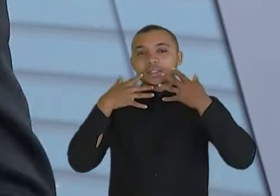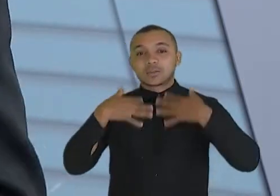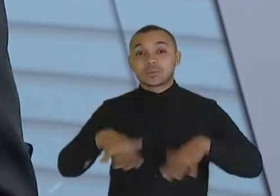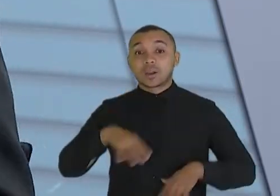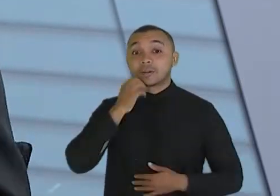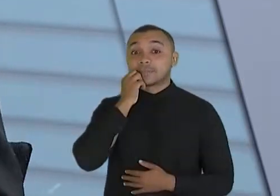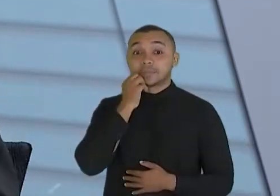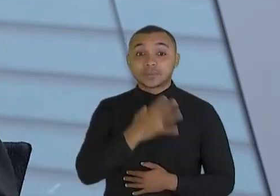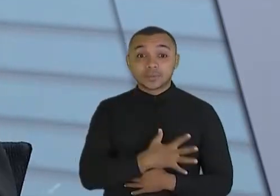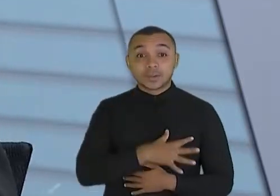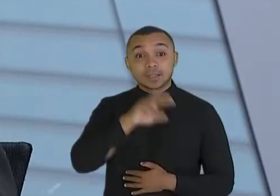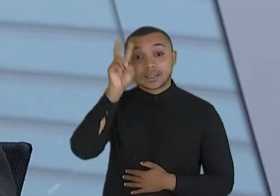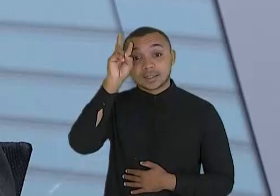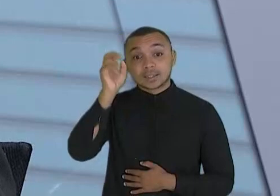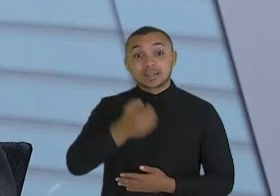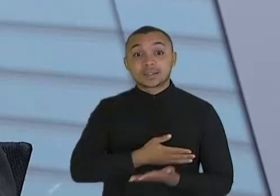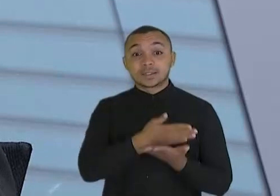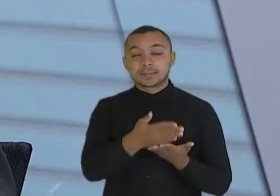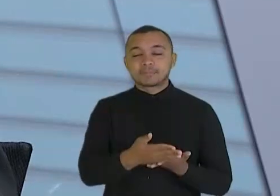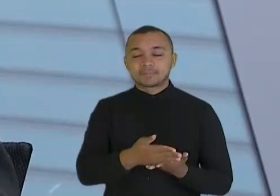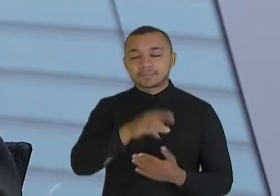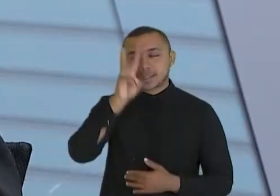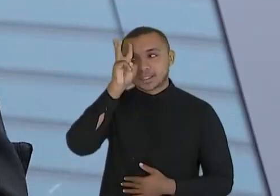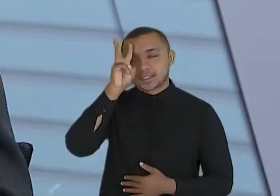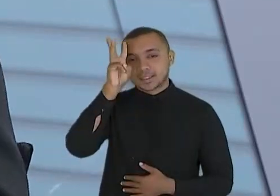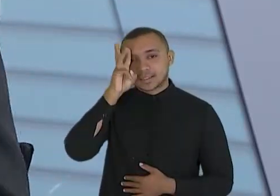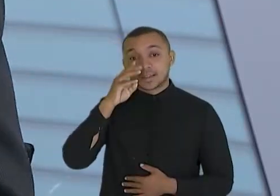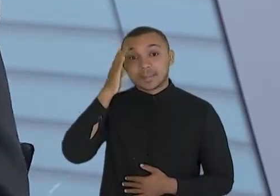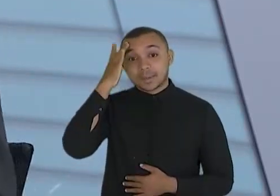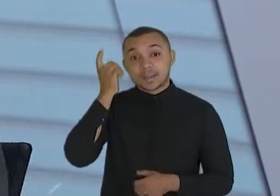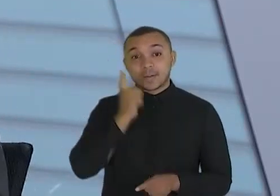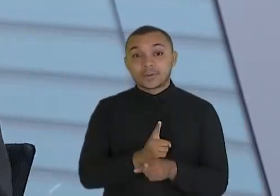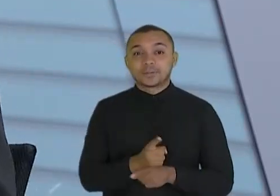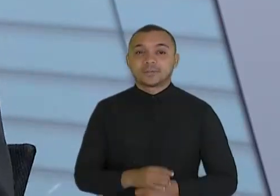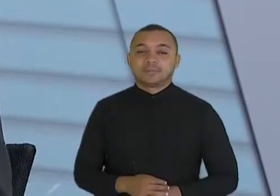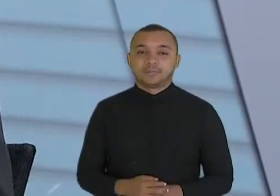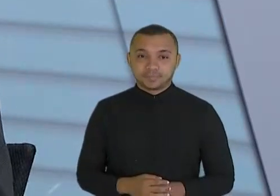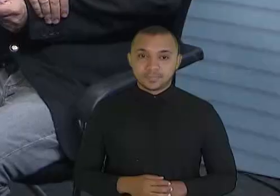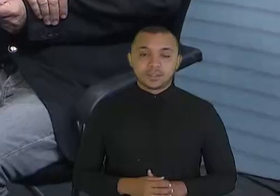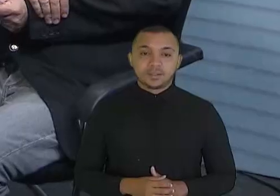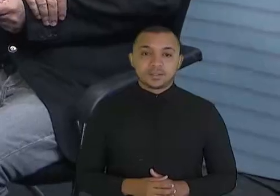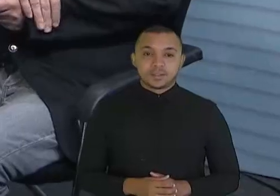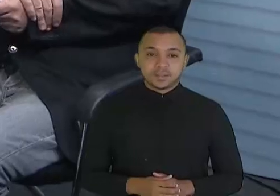forma de iniciar a semana do Questão de Ordem. O programa fica por aqui, amanhã eu volto. Até lá.